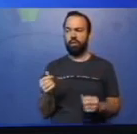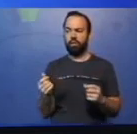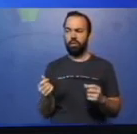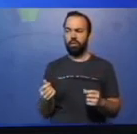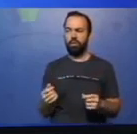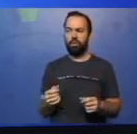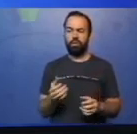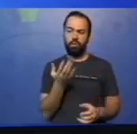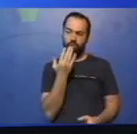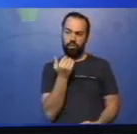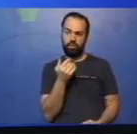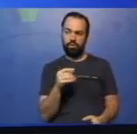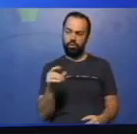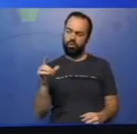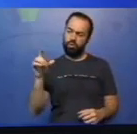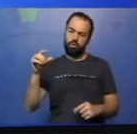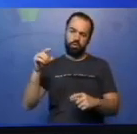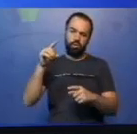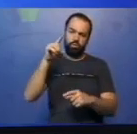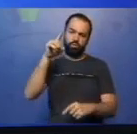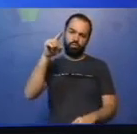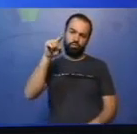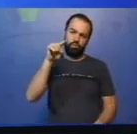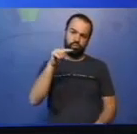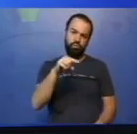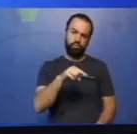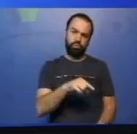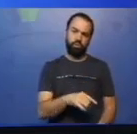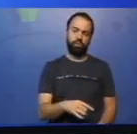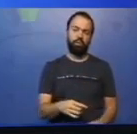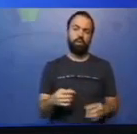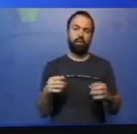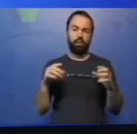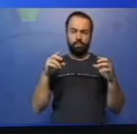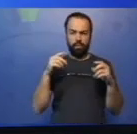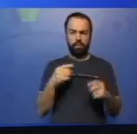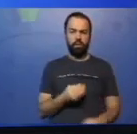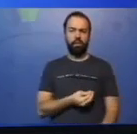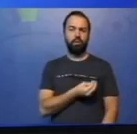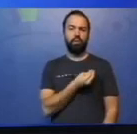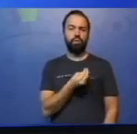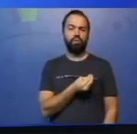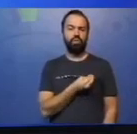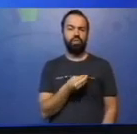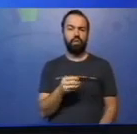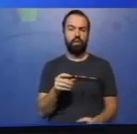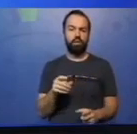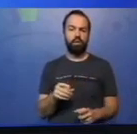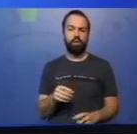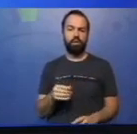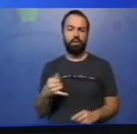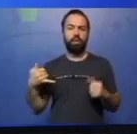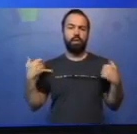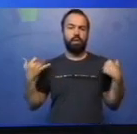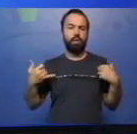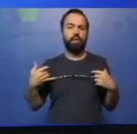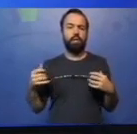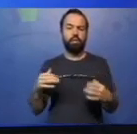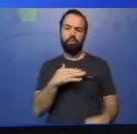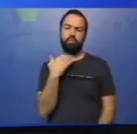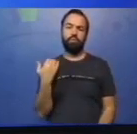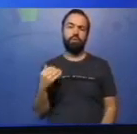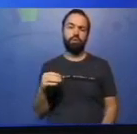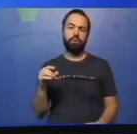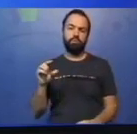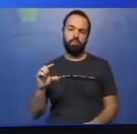baixa expectativa de vida, ou seja, as pessoas vivem menos lá. Os países africanos eles têm os piores índices de desenvolvimento